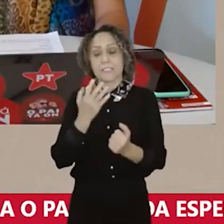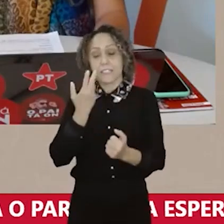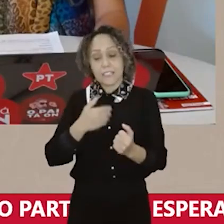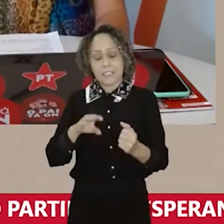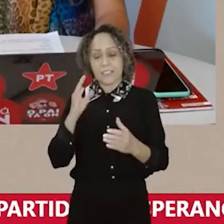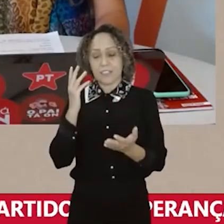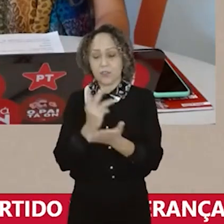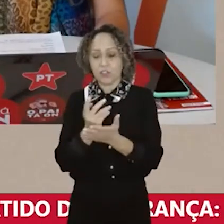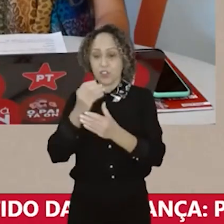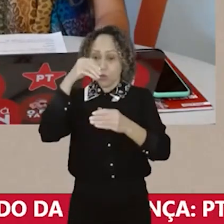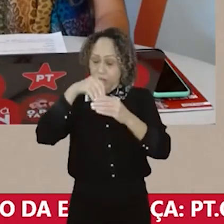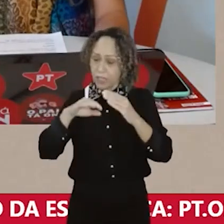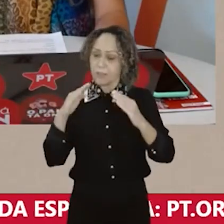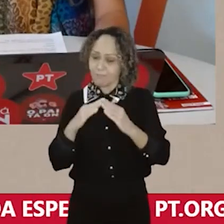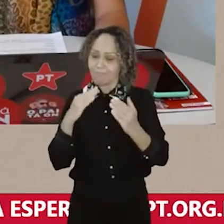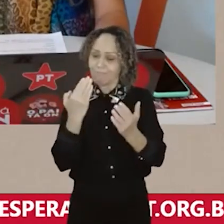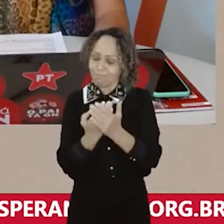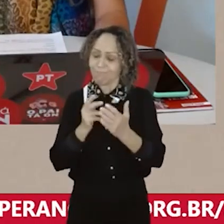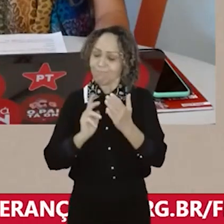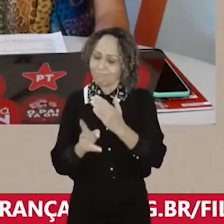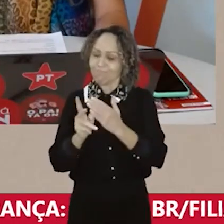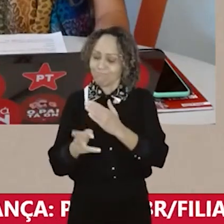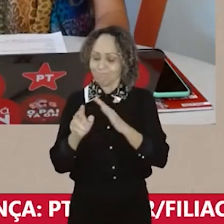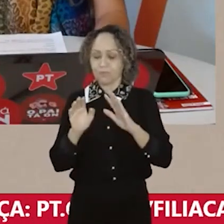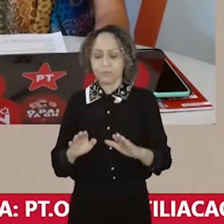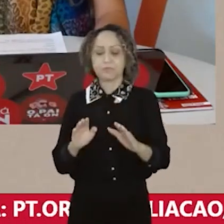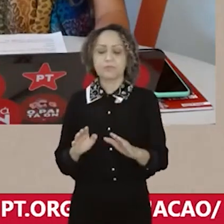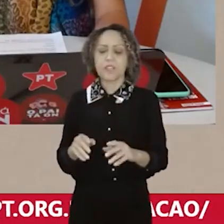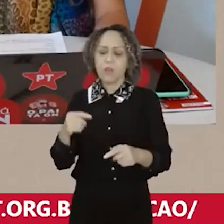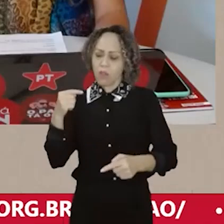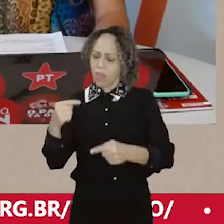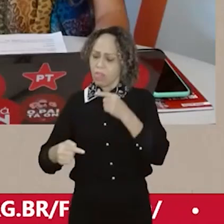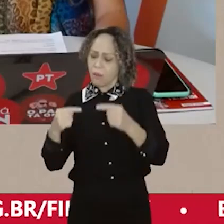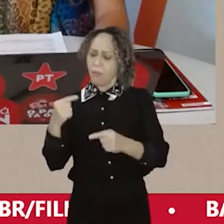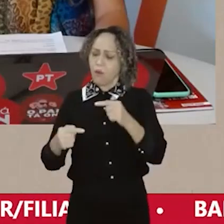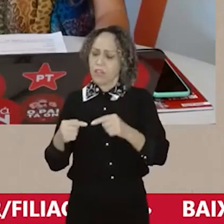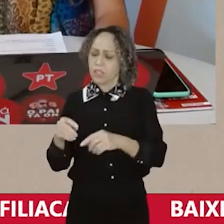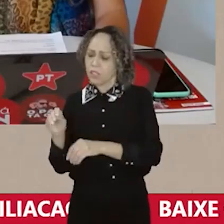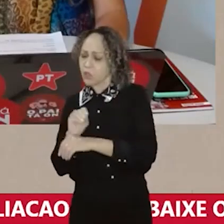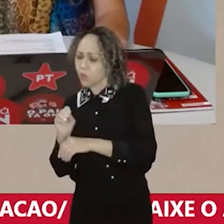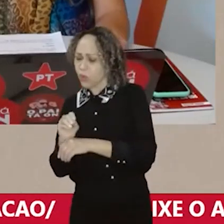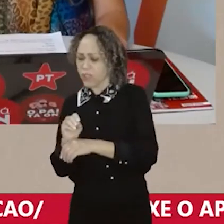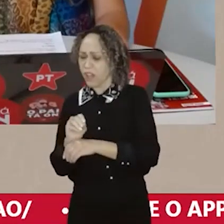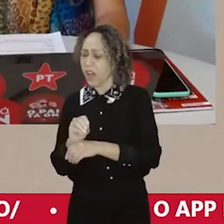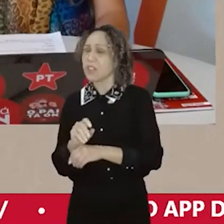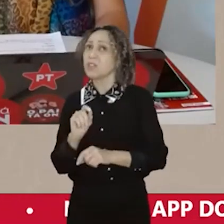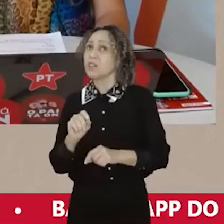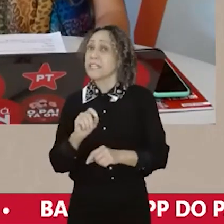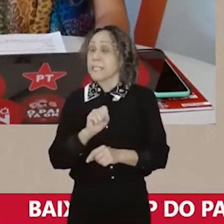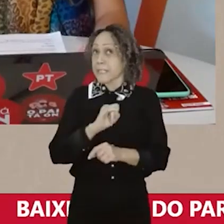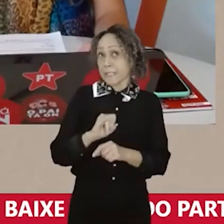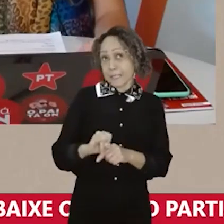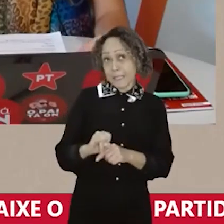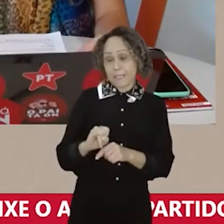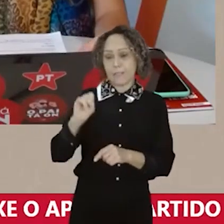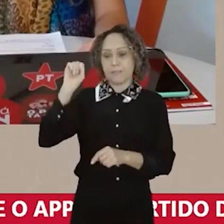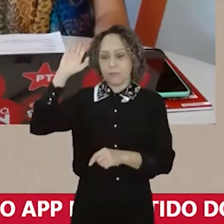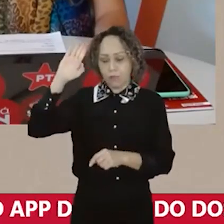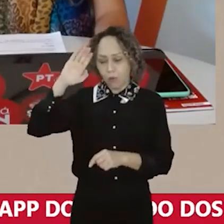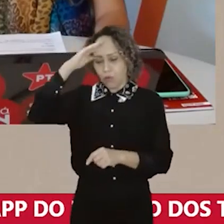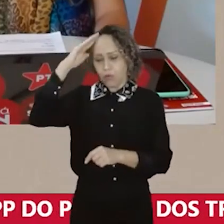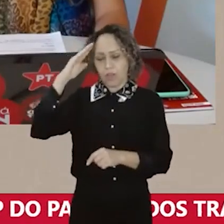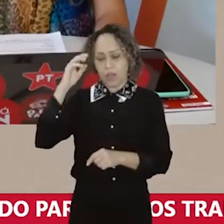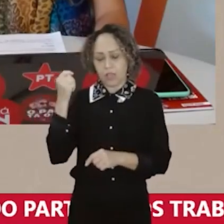políticas. E essa política de cuidados, eu acho que teria sido, se o Bolsa Família não tivesse sido destruído, o degrau que a gente